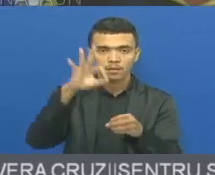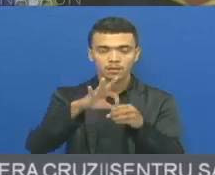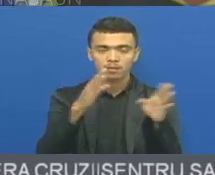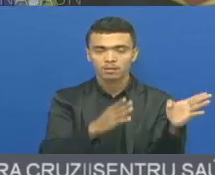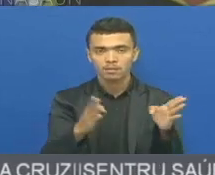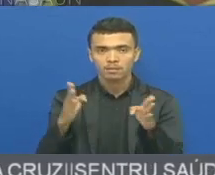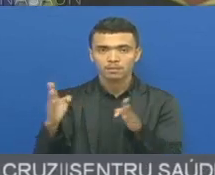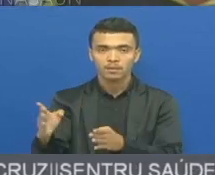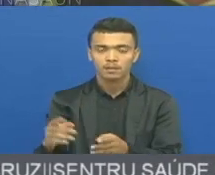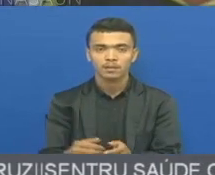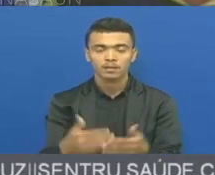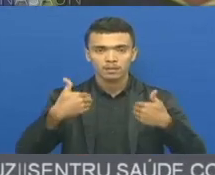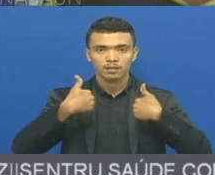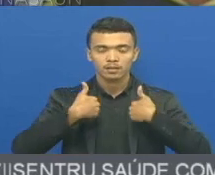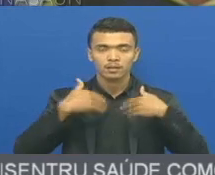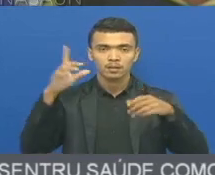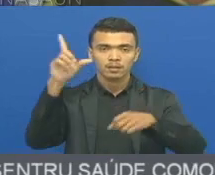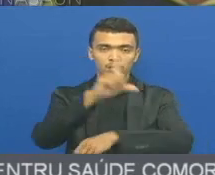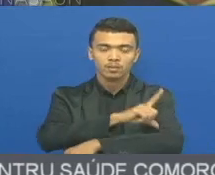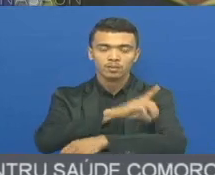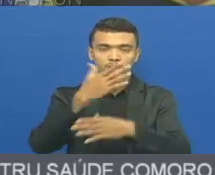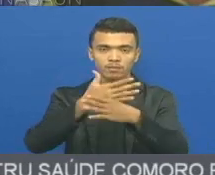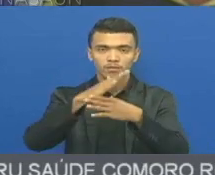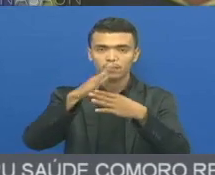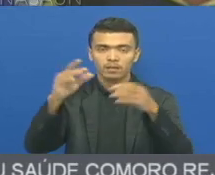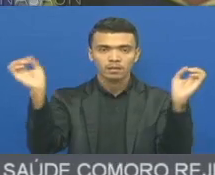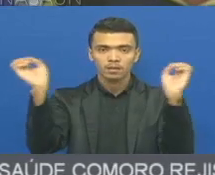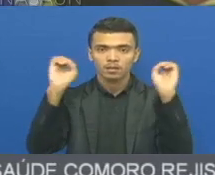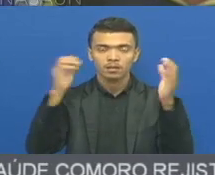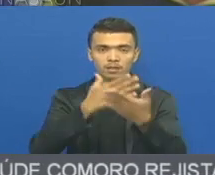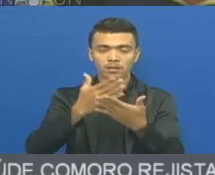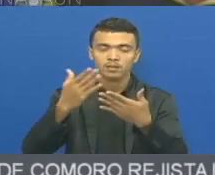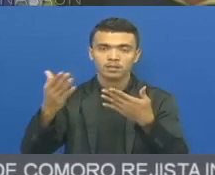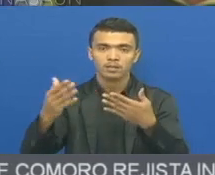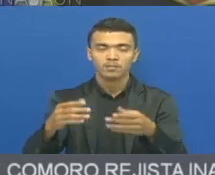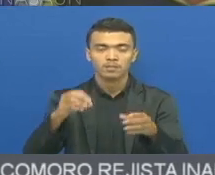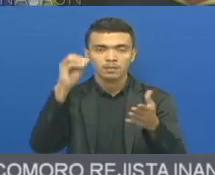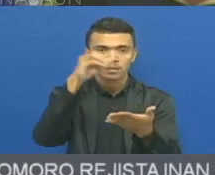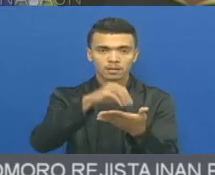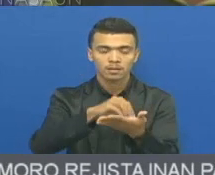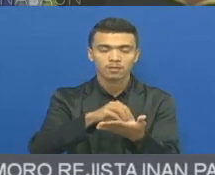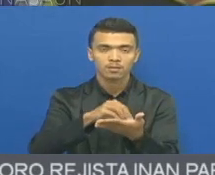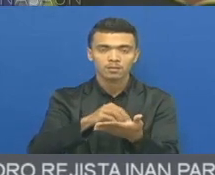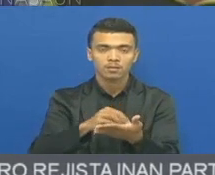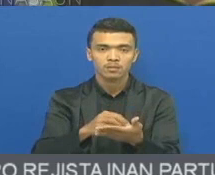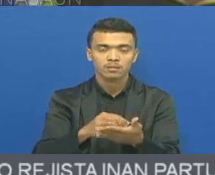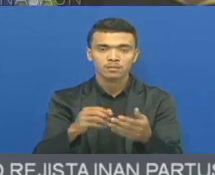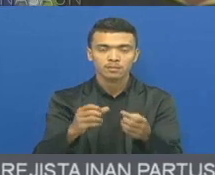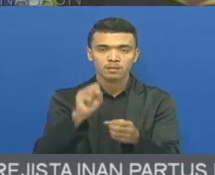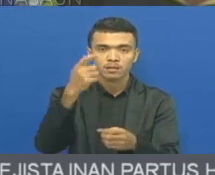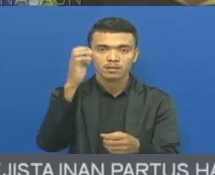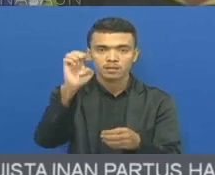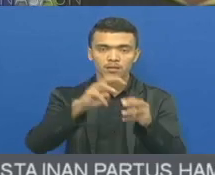tiaona para ia loron distribuição ne la ia material balu nebe maka ita usikela ia itenia este